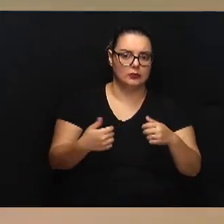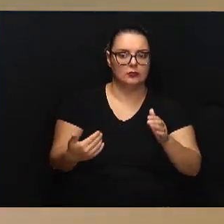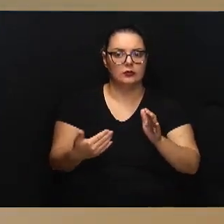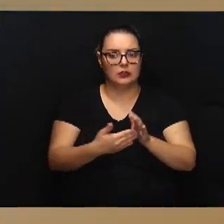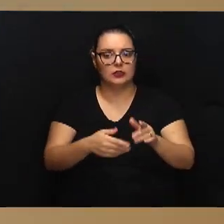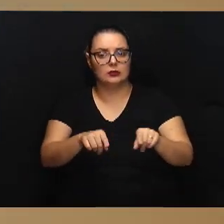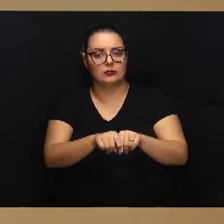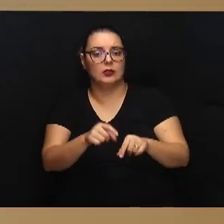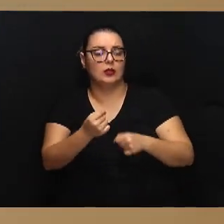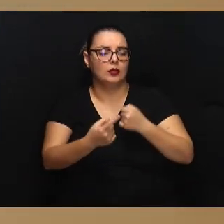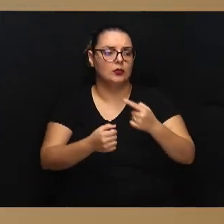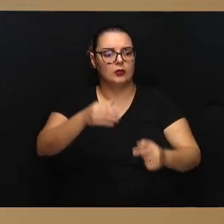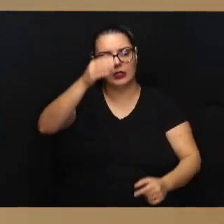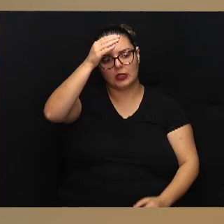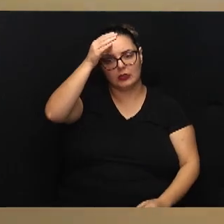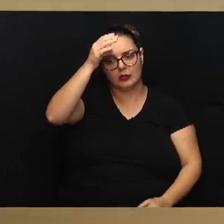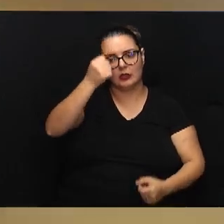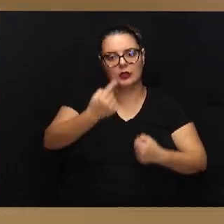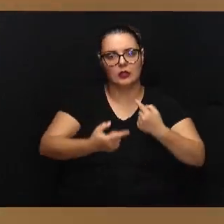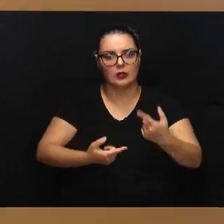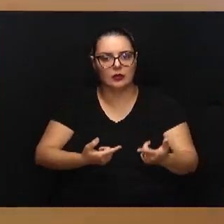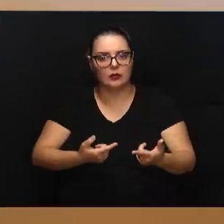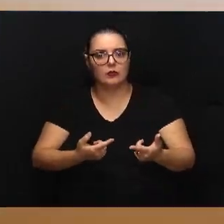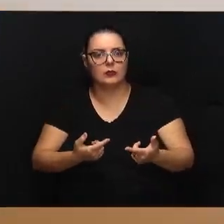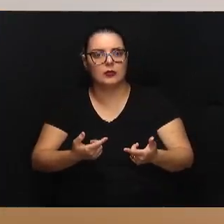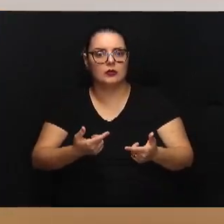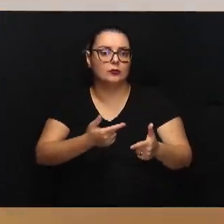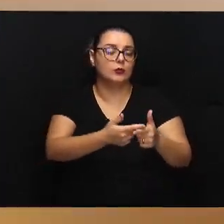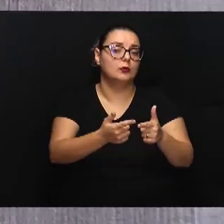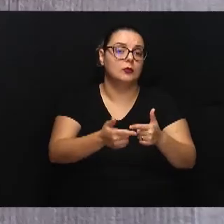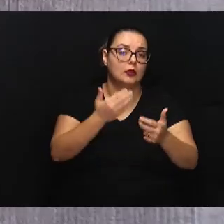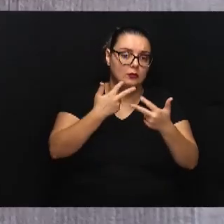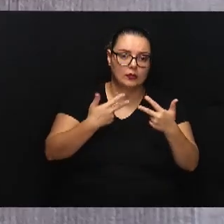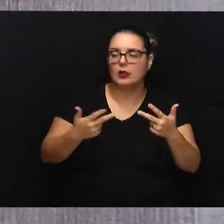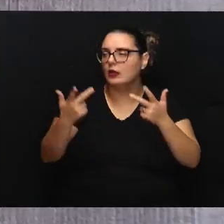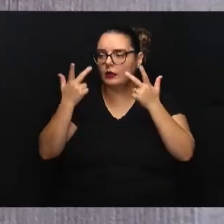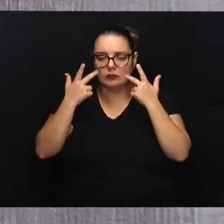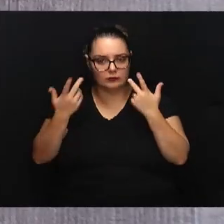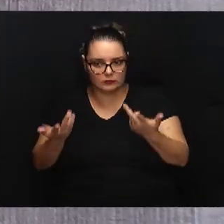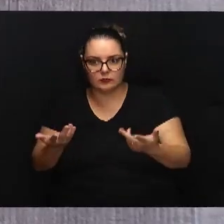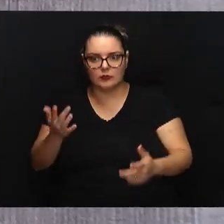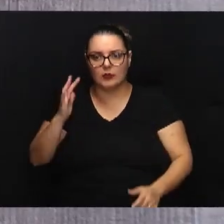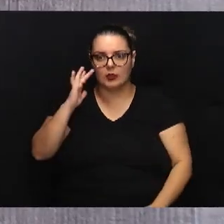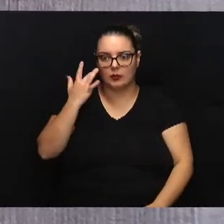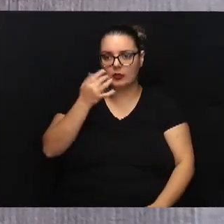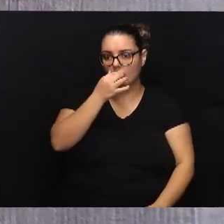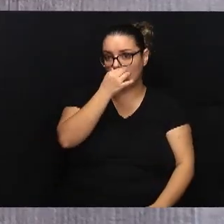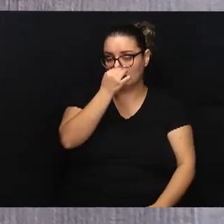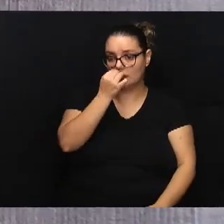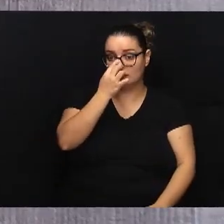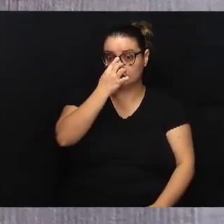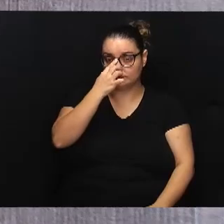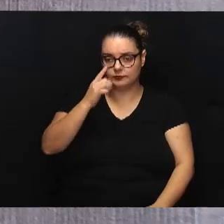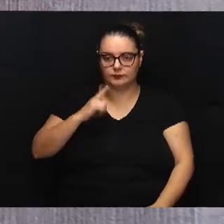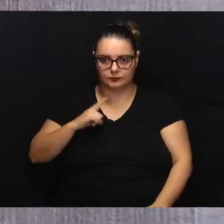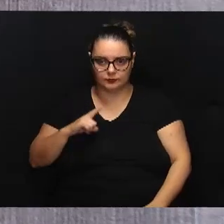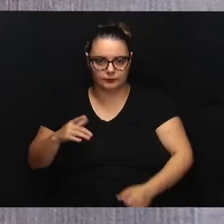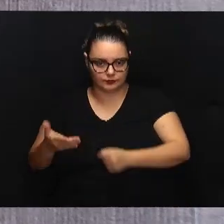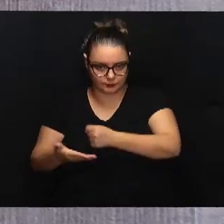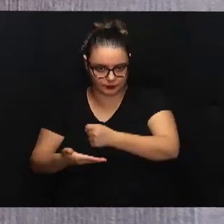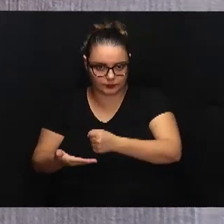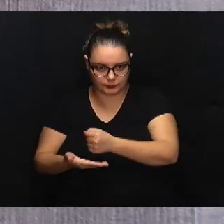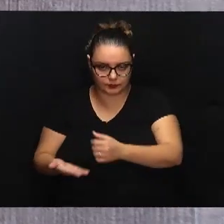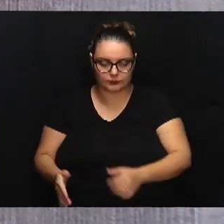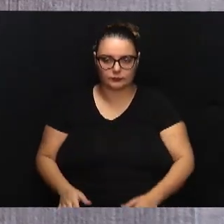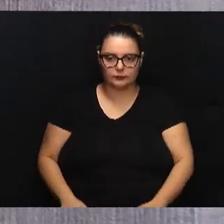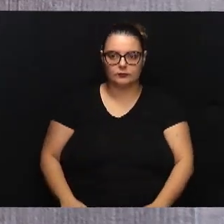que têm alguma questão com alimentos? É muito tranquilo, assim, né? Eu acho que como eu tenho ali já uma base, né? Porque como